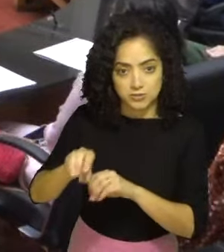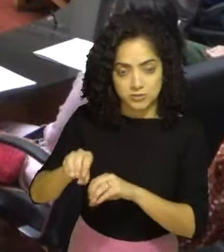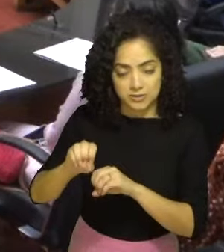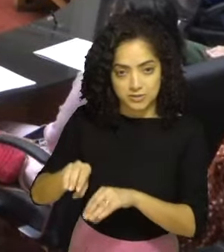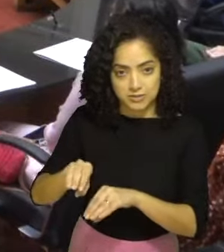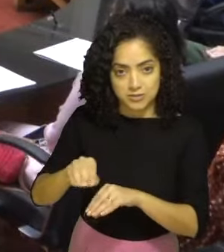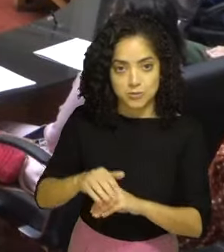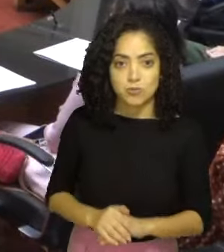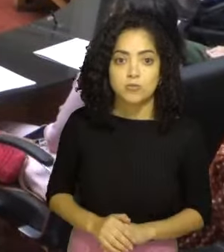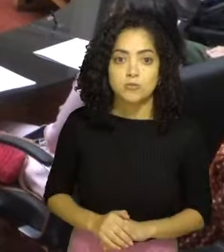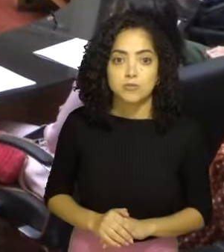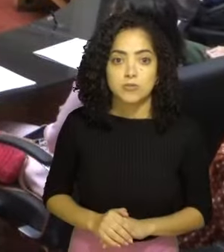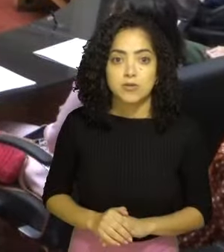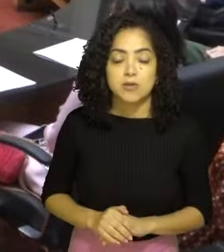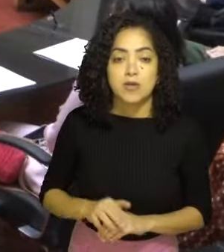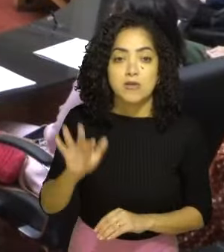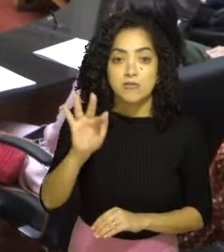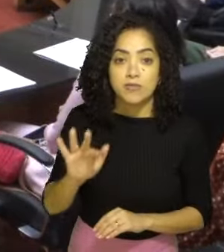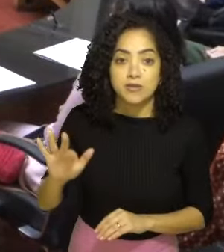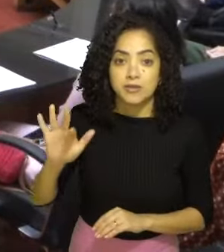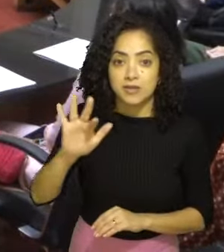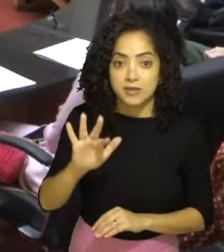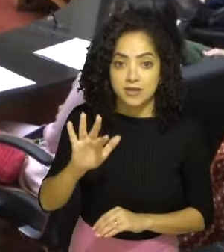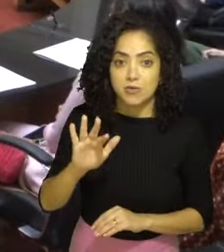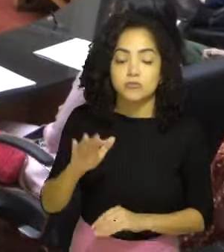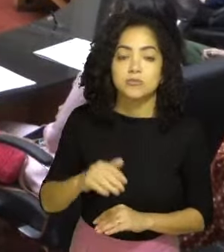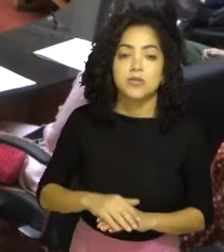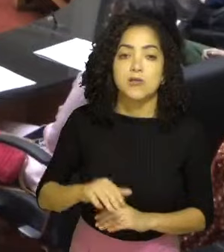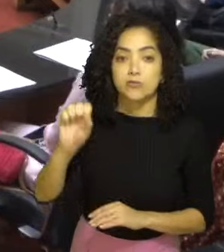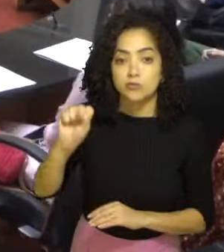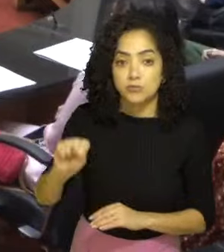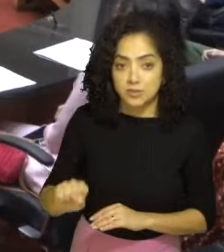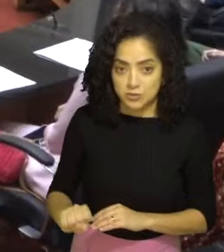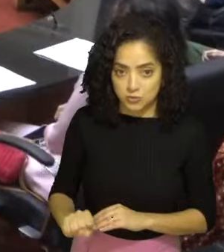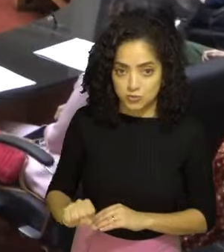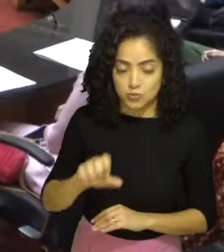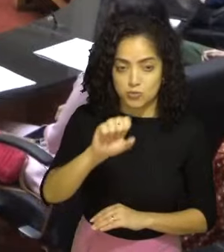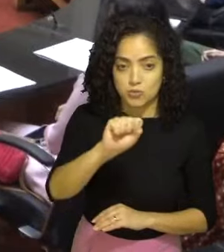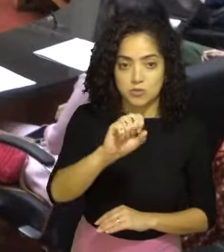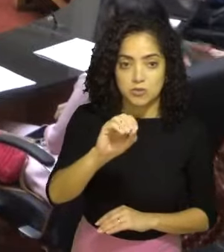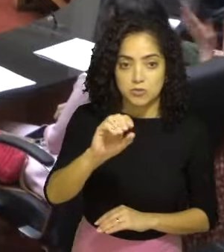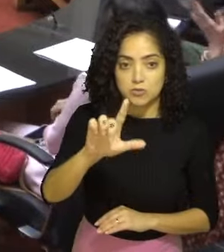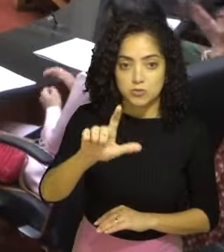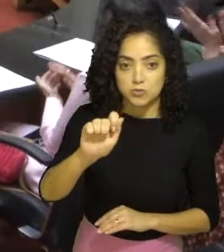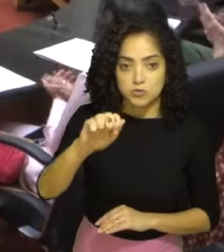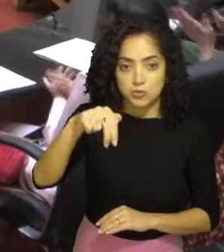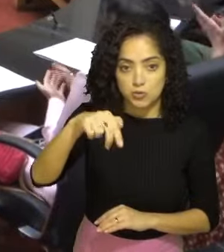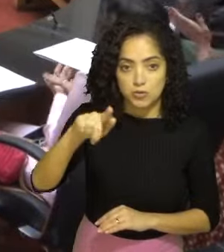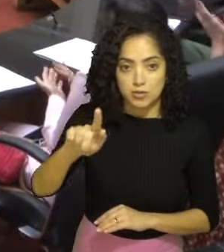Universidade Federal da Fronteira Sul, Campus Chapecó, doutora Solange Maria Alves.